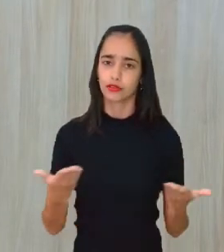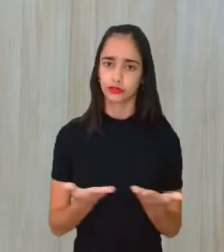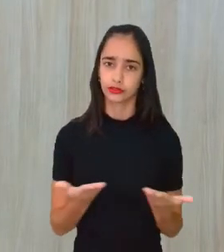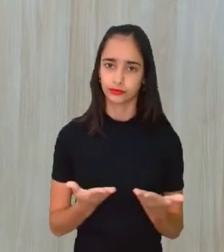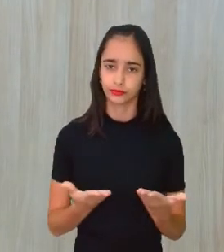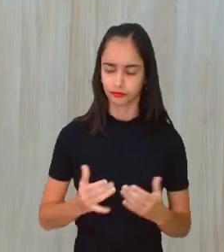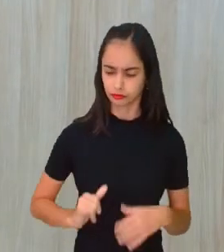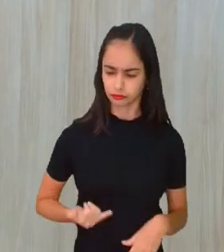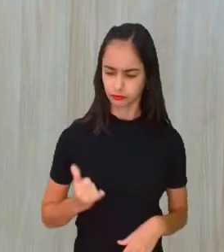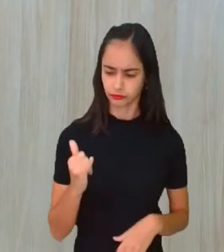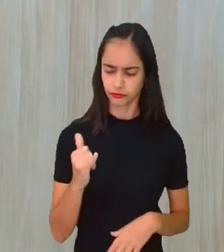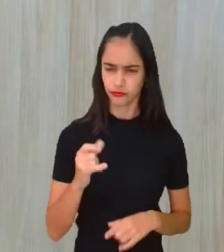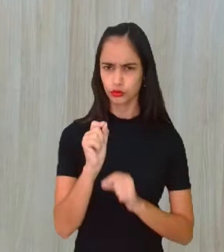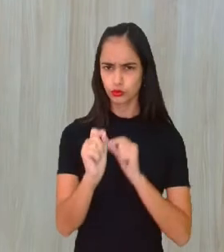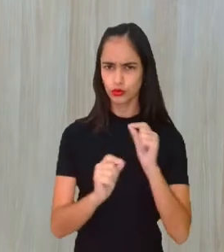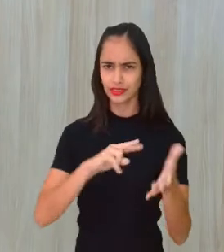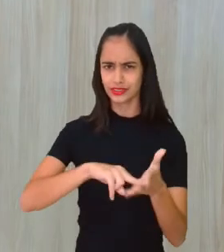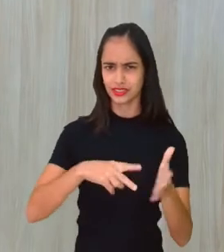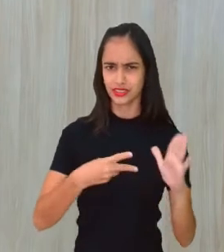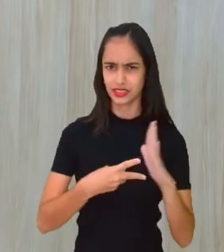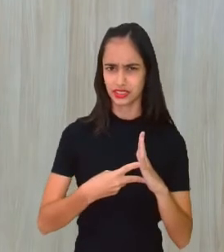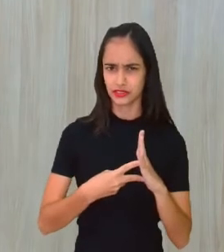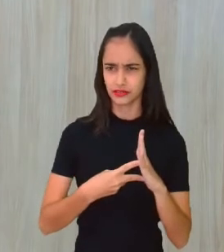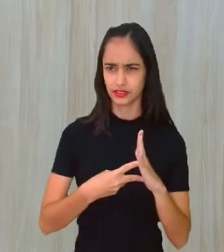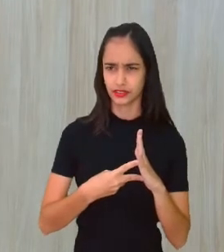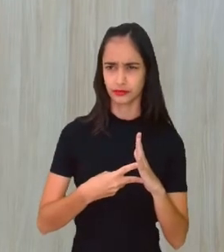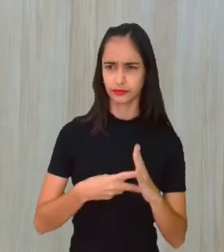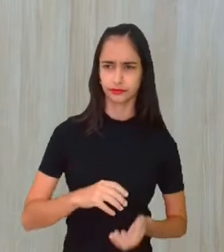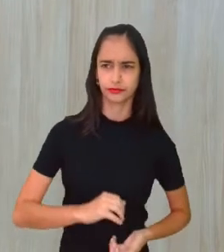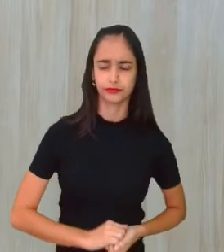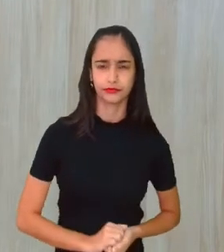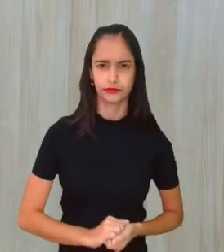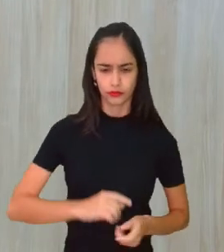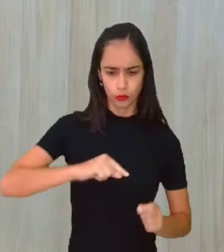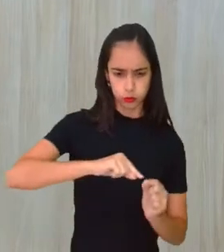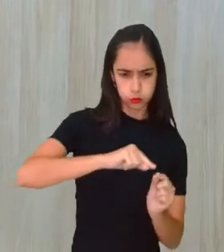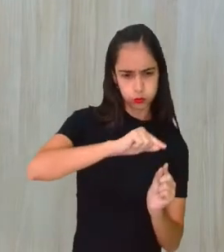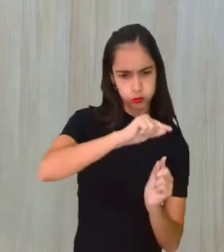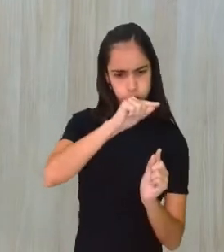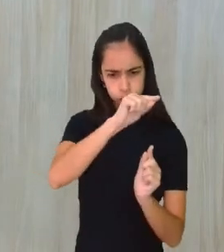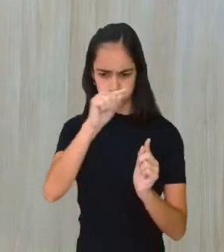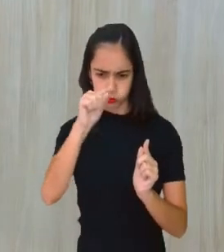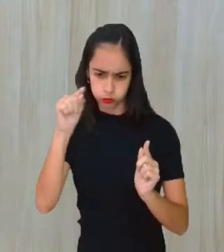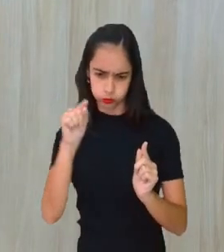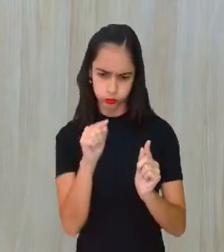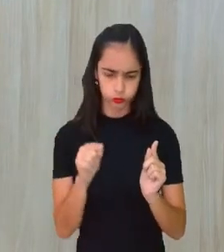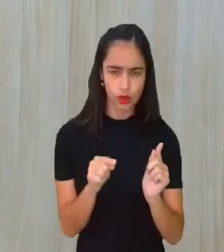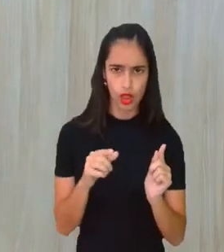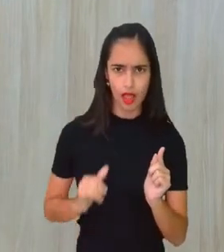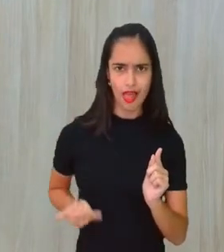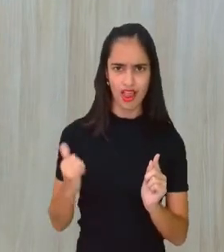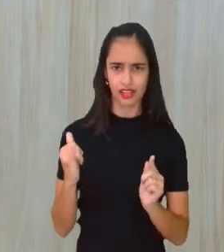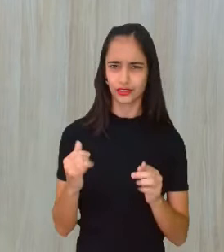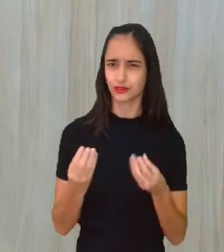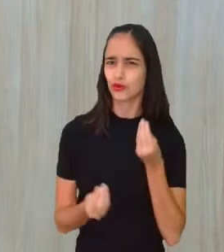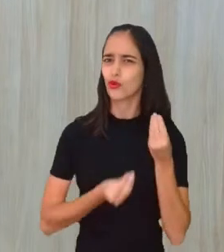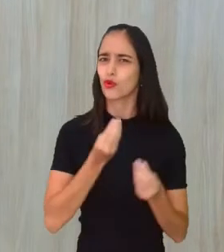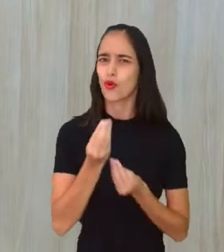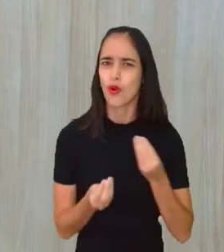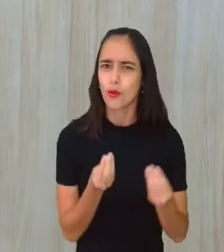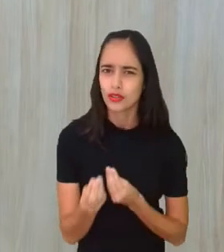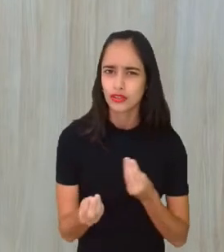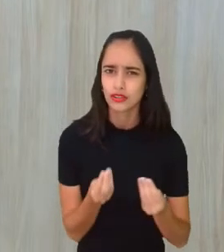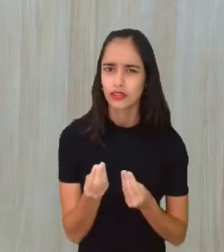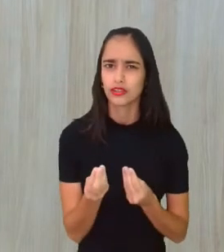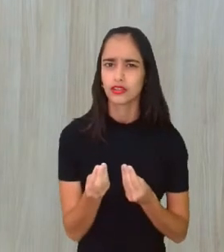um circuito elétrico? Será que nós usamos isso na nossa residência? Será que temos isso nos nossos